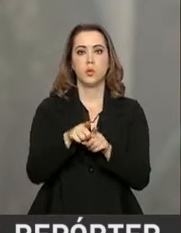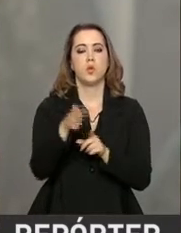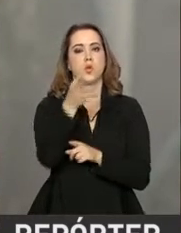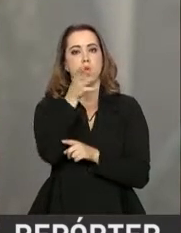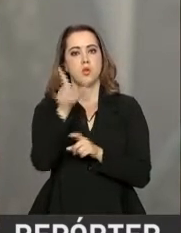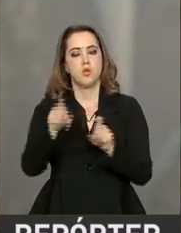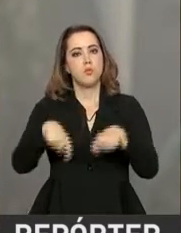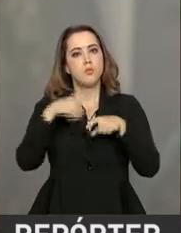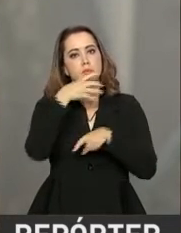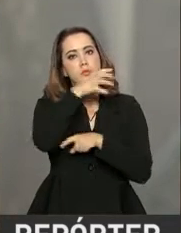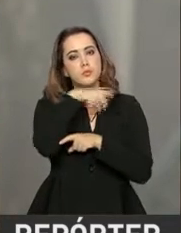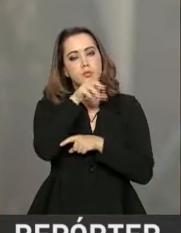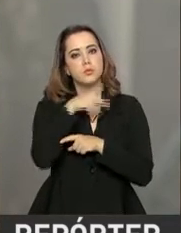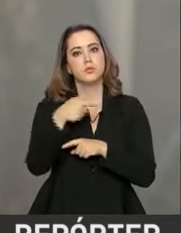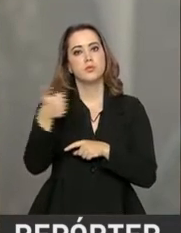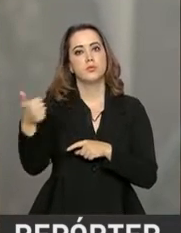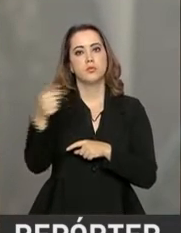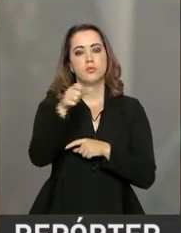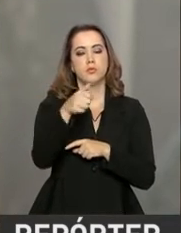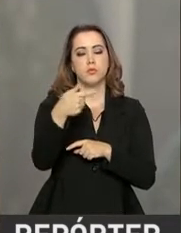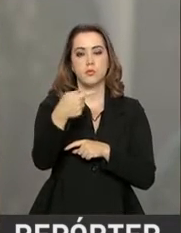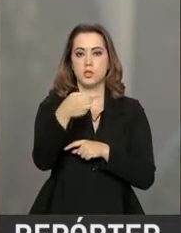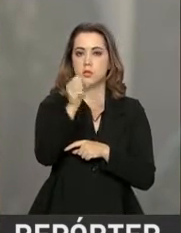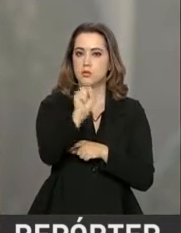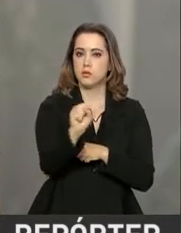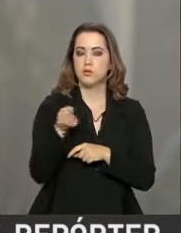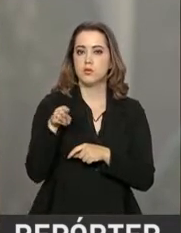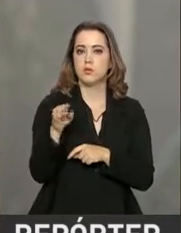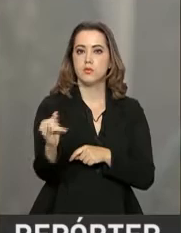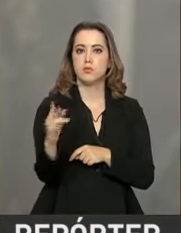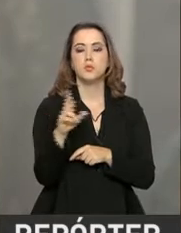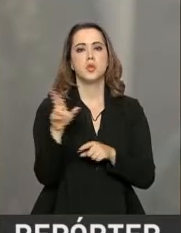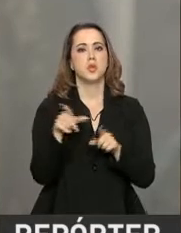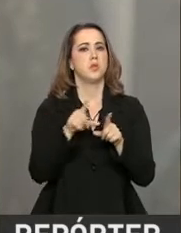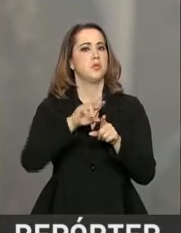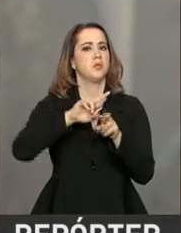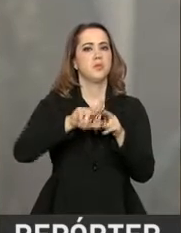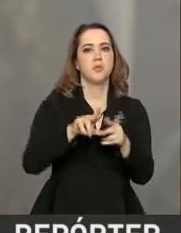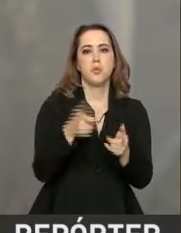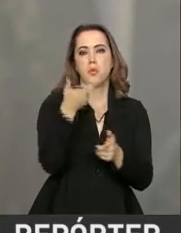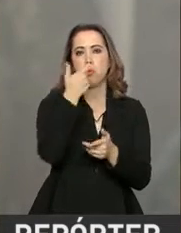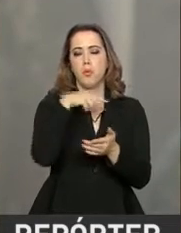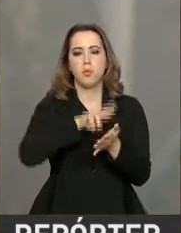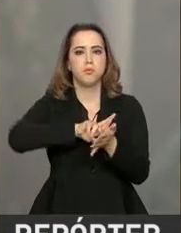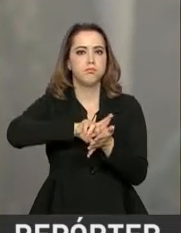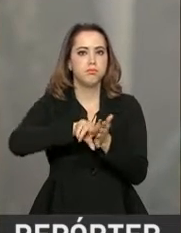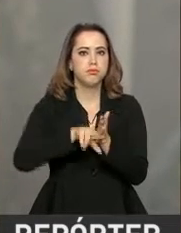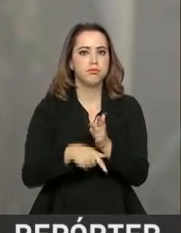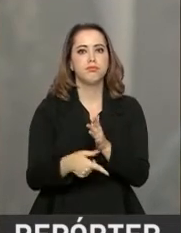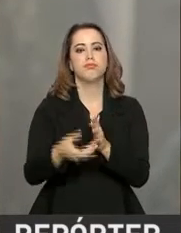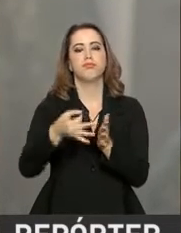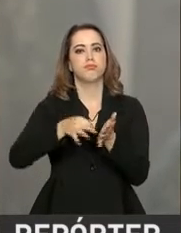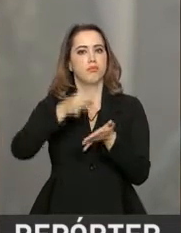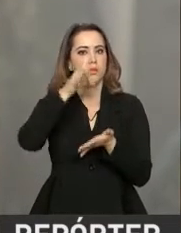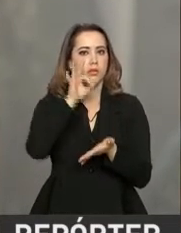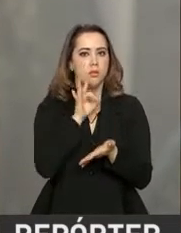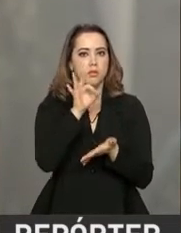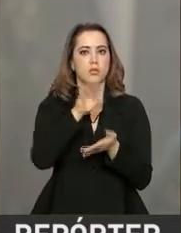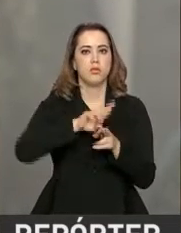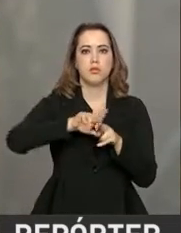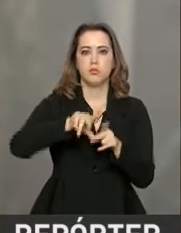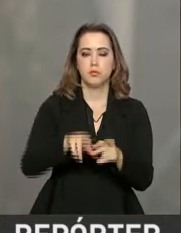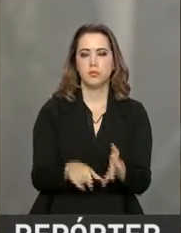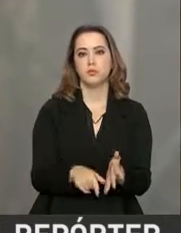os produtos que tiveram melhora no desempenho do faturamento estão a banana, batata inglesa, cacau, café, feijão, trigo, maçã